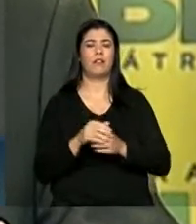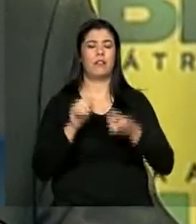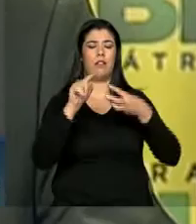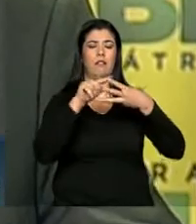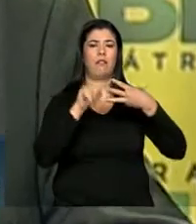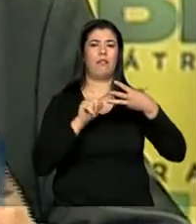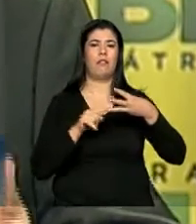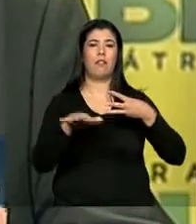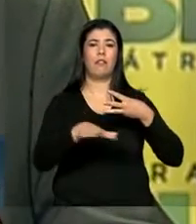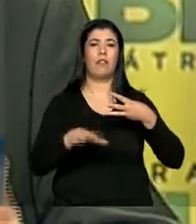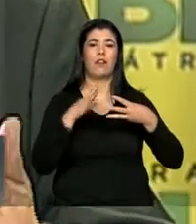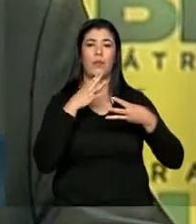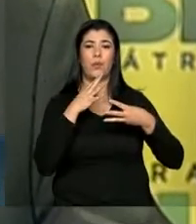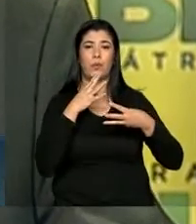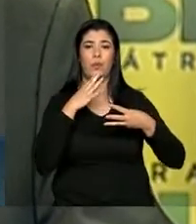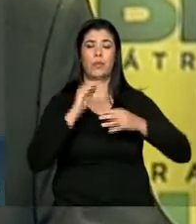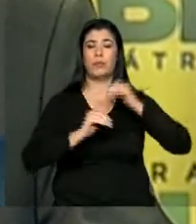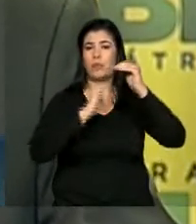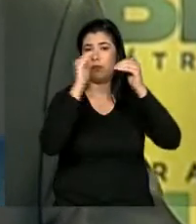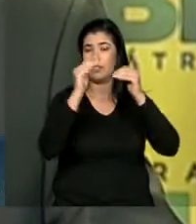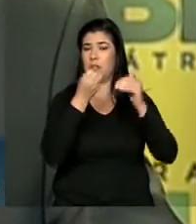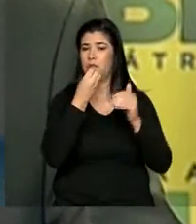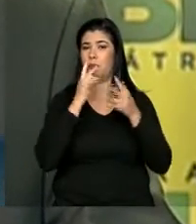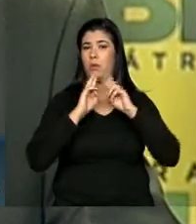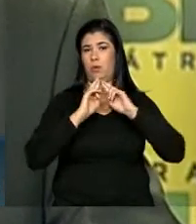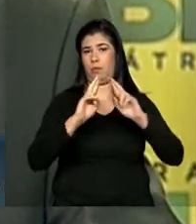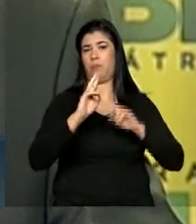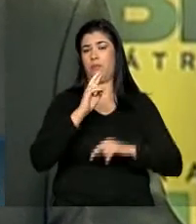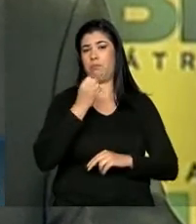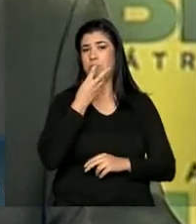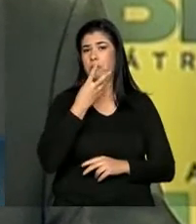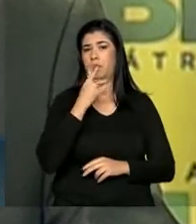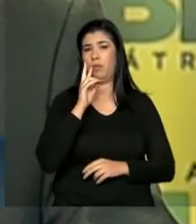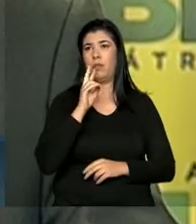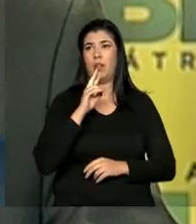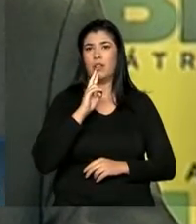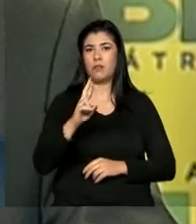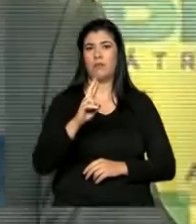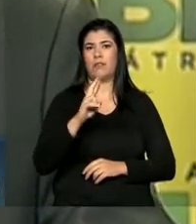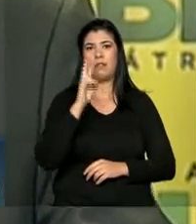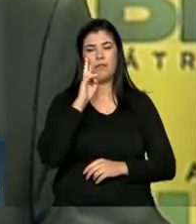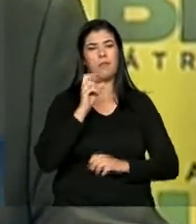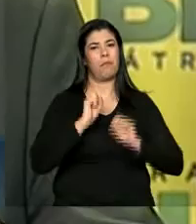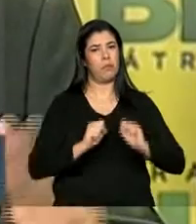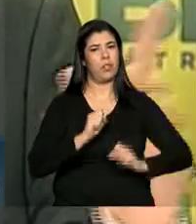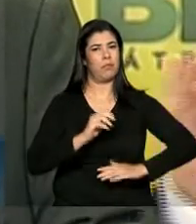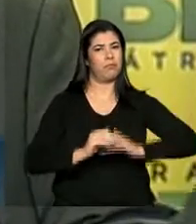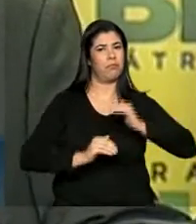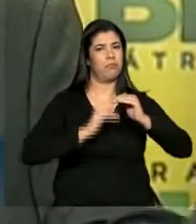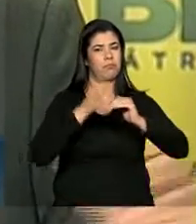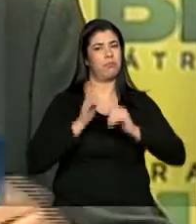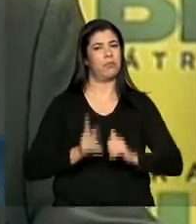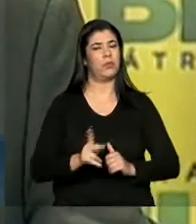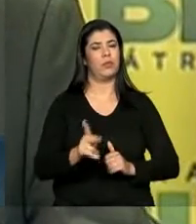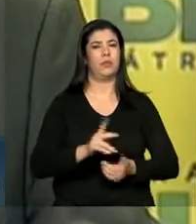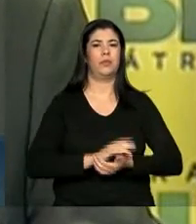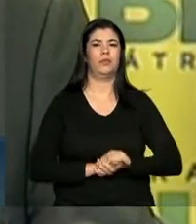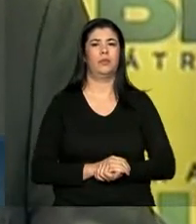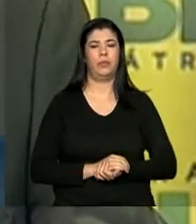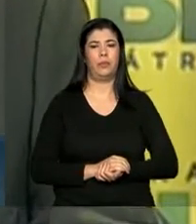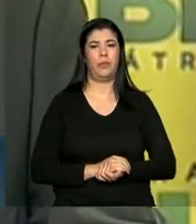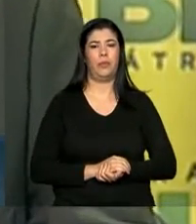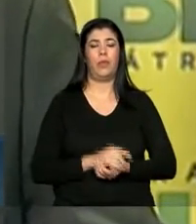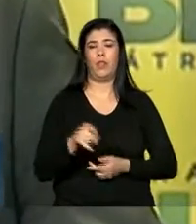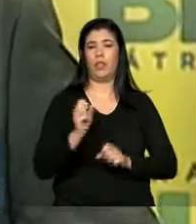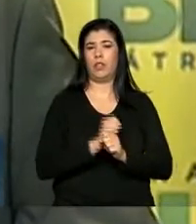áreas, certamente são notícias boas, significa que a gente está caminhando, podemos caminhar mais. O próximo.